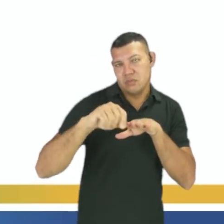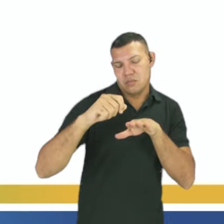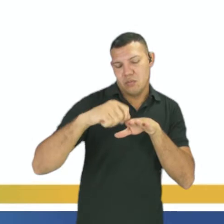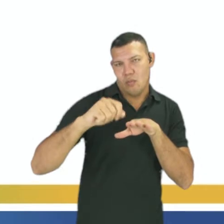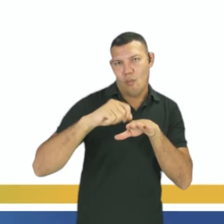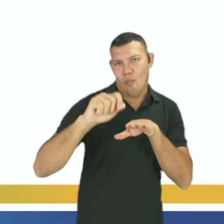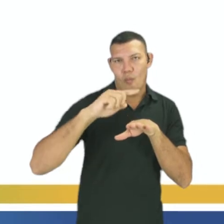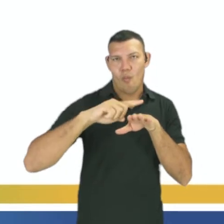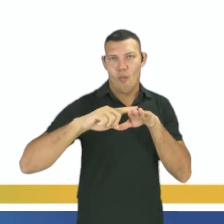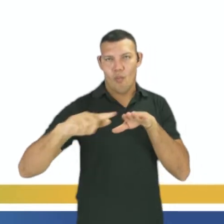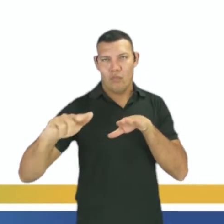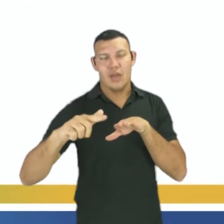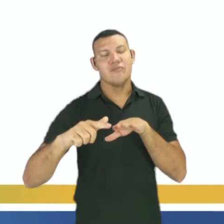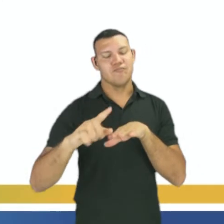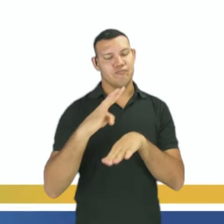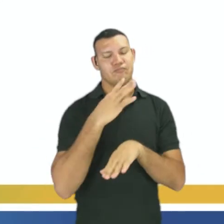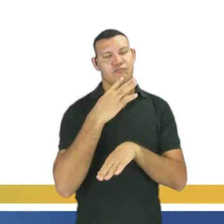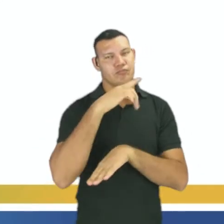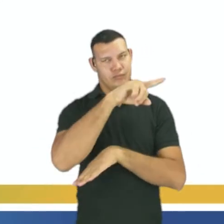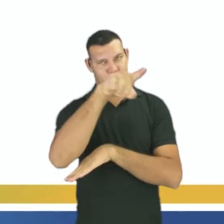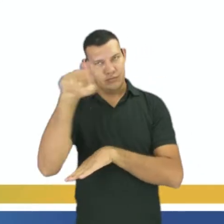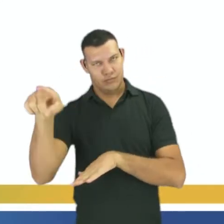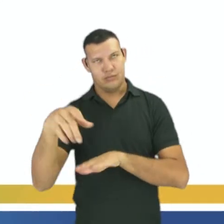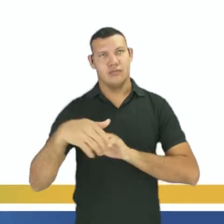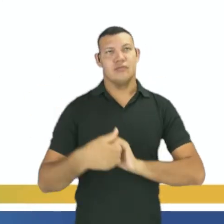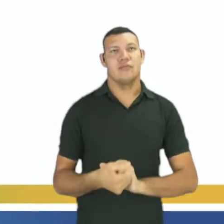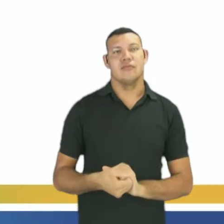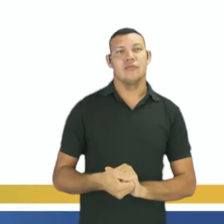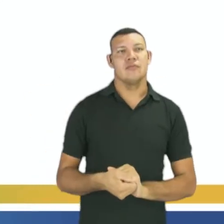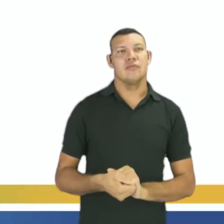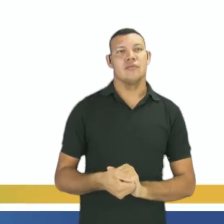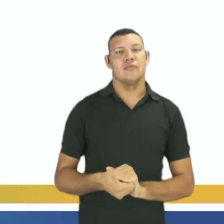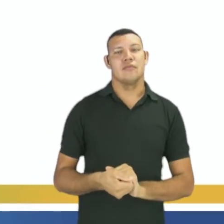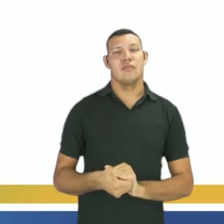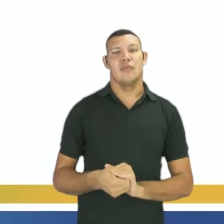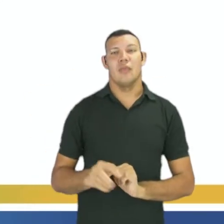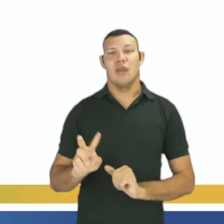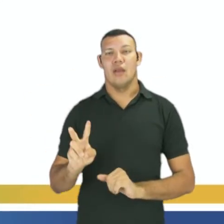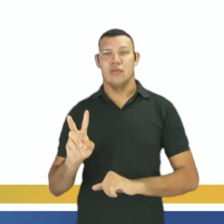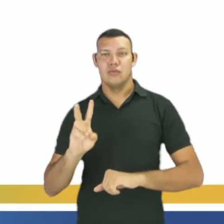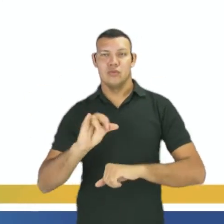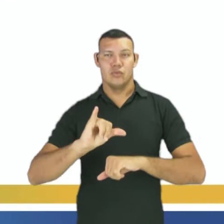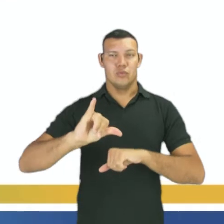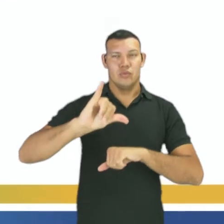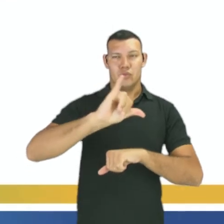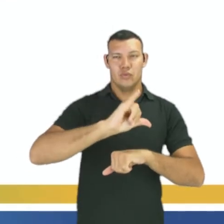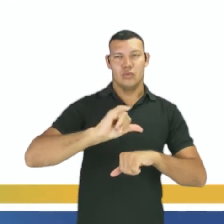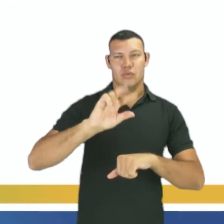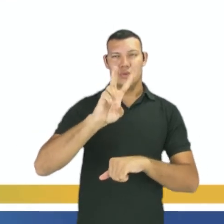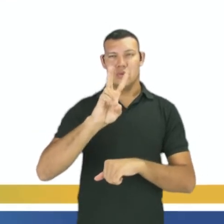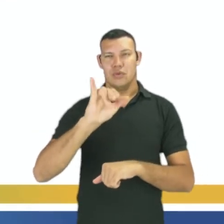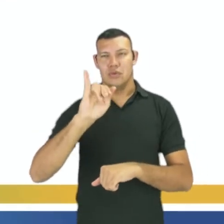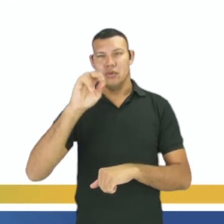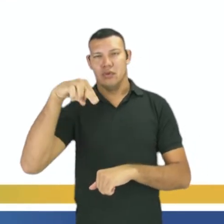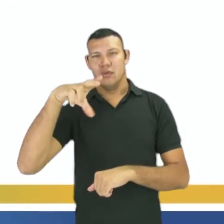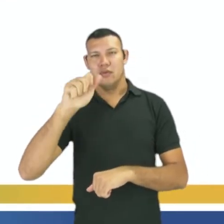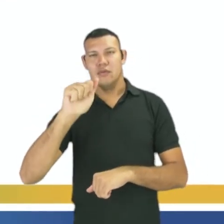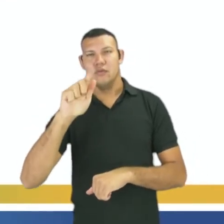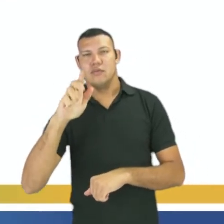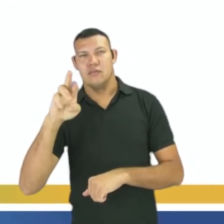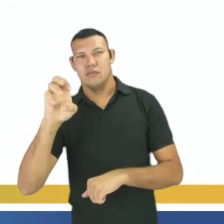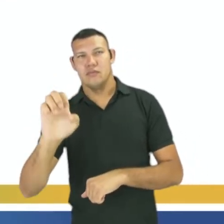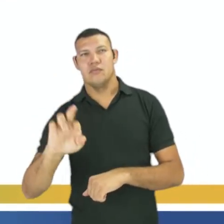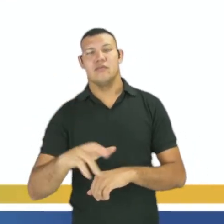unha bastante conhecido. Nós temos aqui o vinagre, que é o ácido etanoico, também